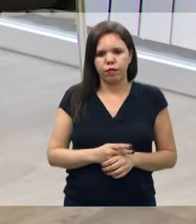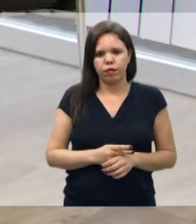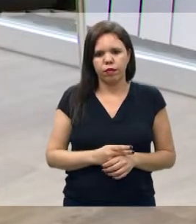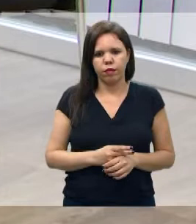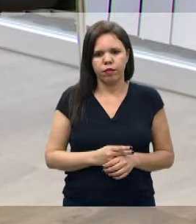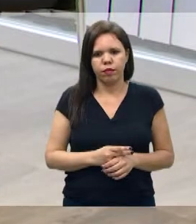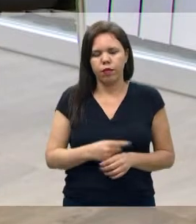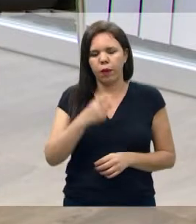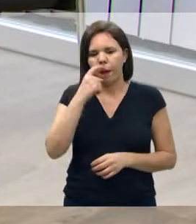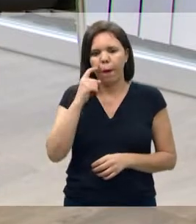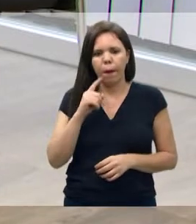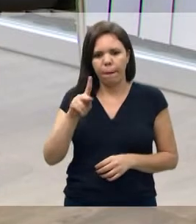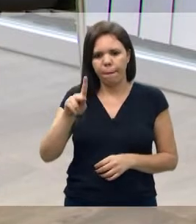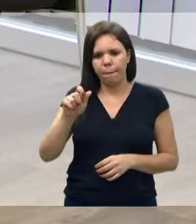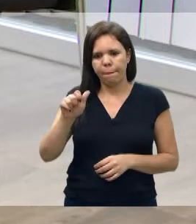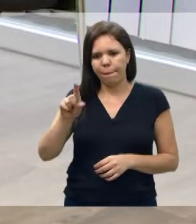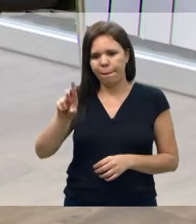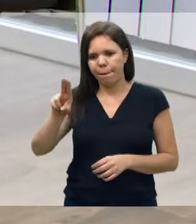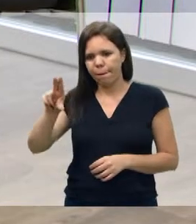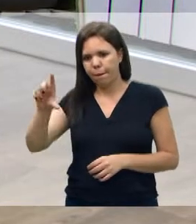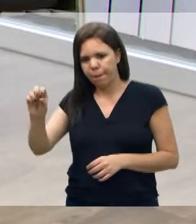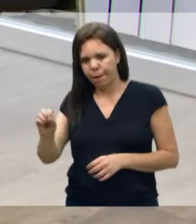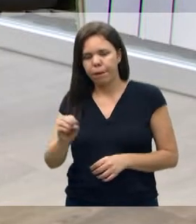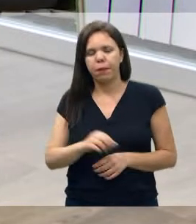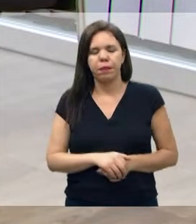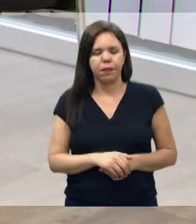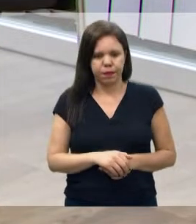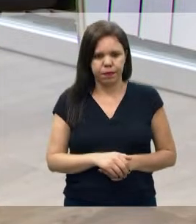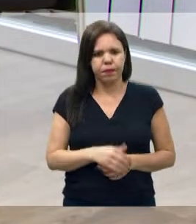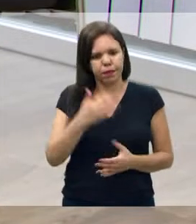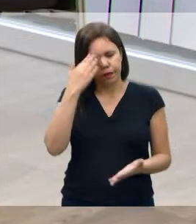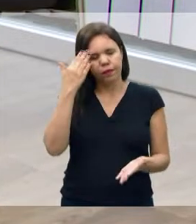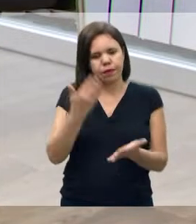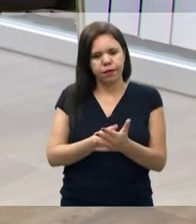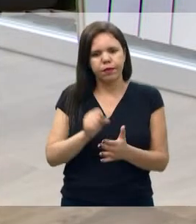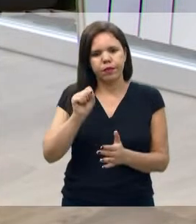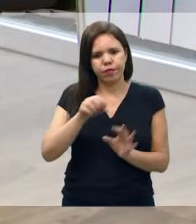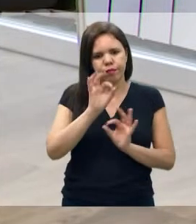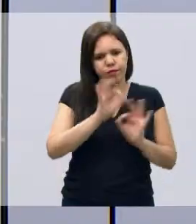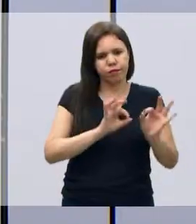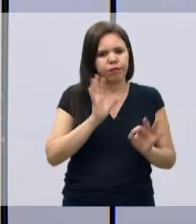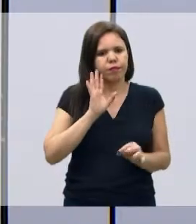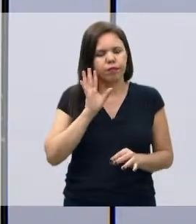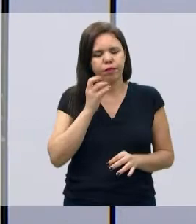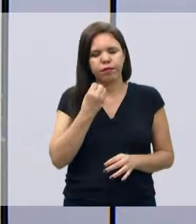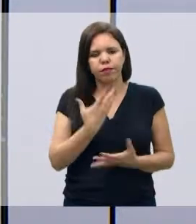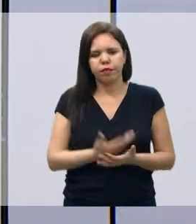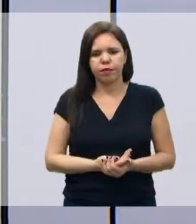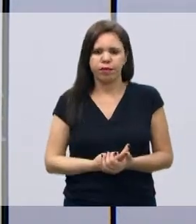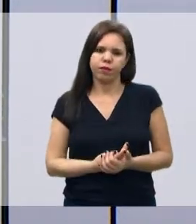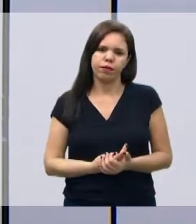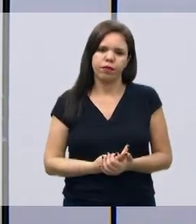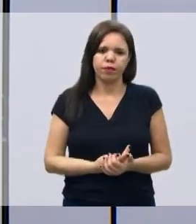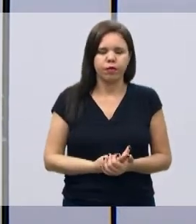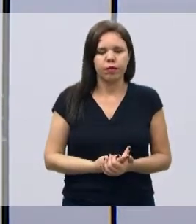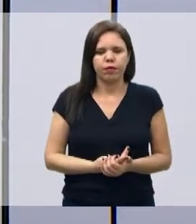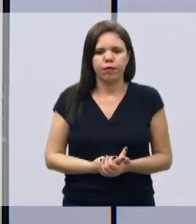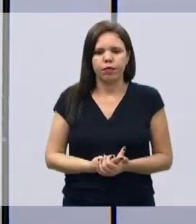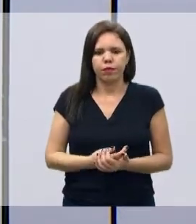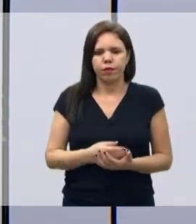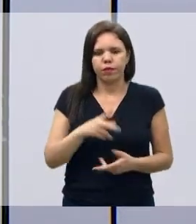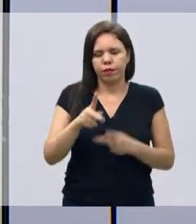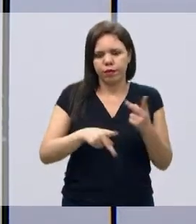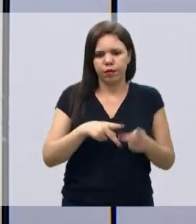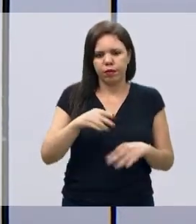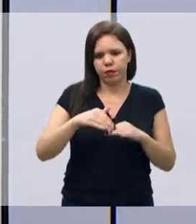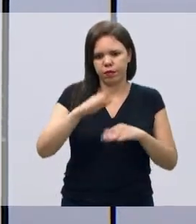Galtério, e creio que isso é um projeto muito bom, até que esse idoso acima